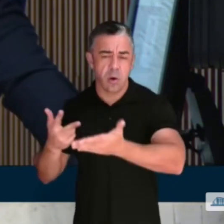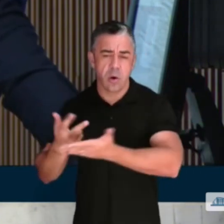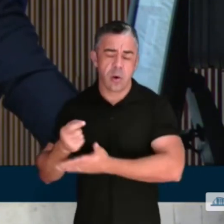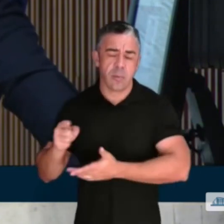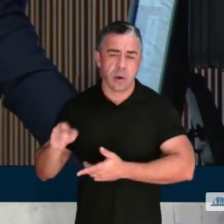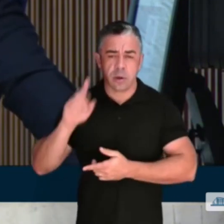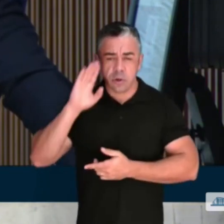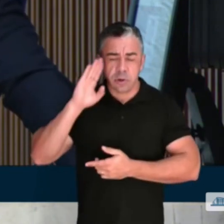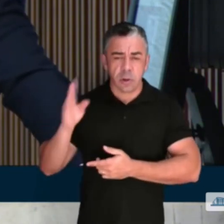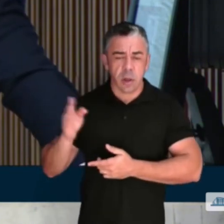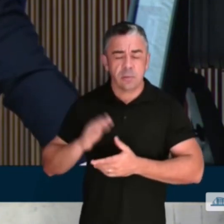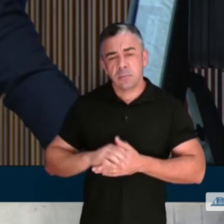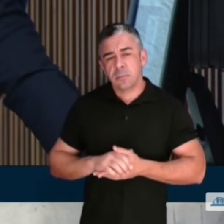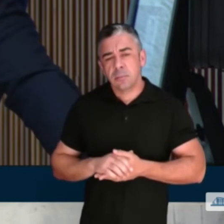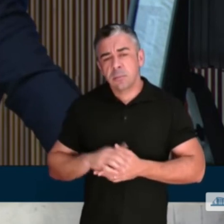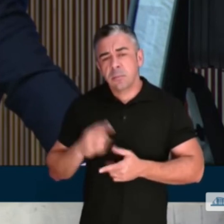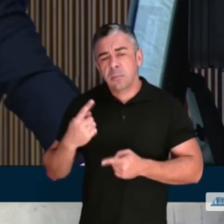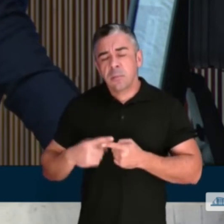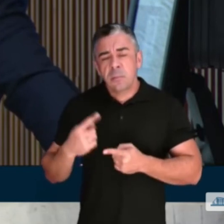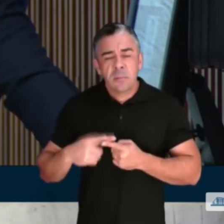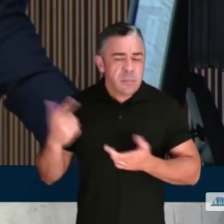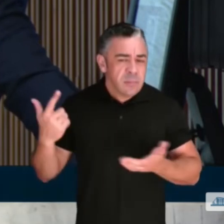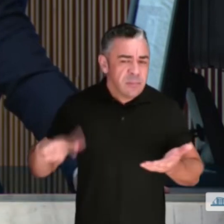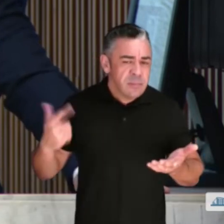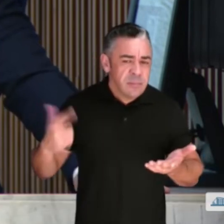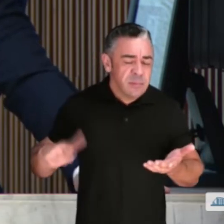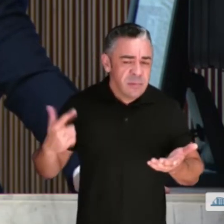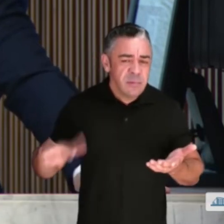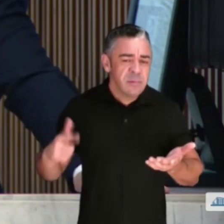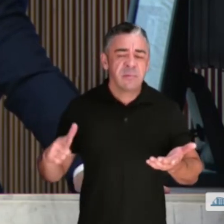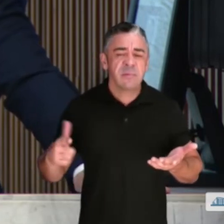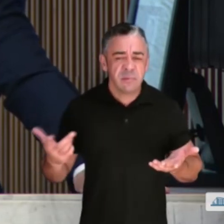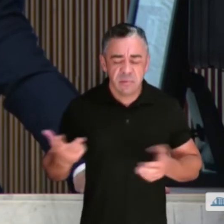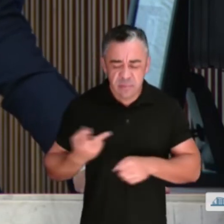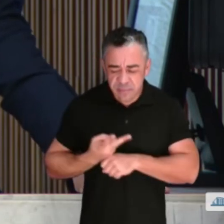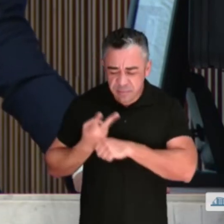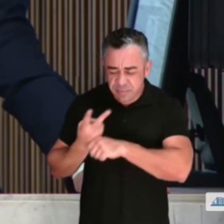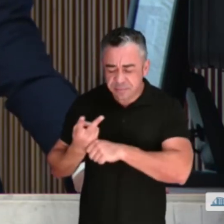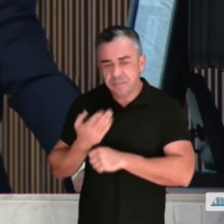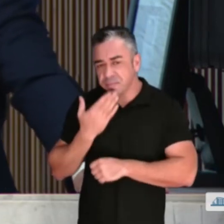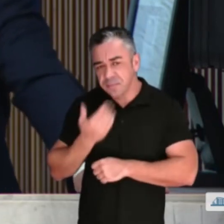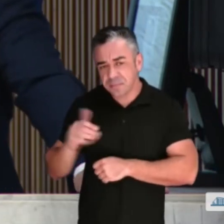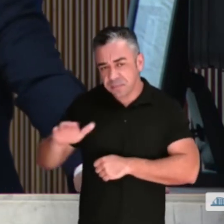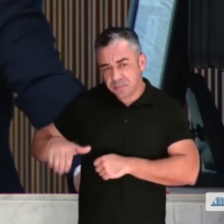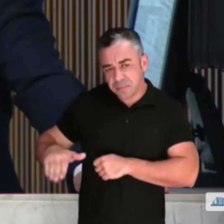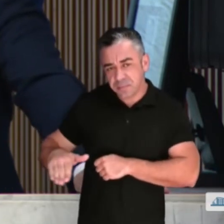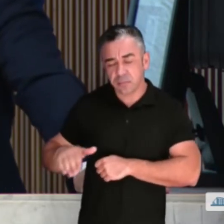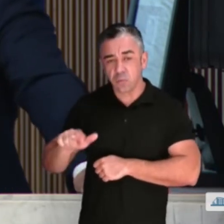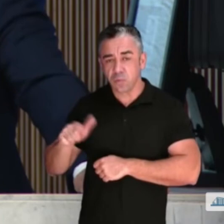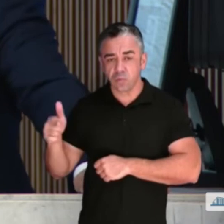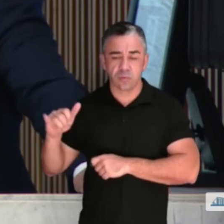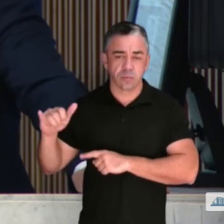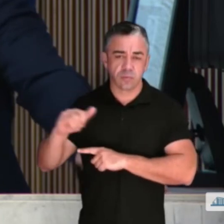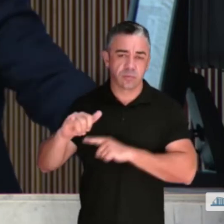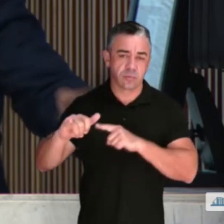direta da privatizada? Por que não houve uma busca por preços melhores ou até por outra